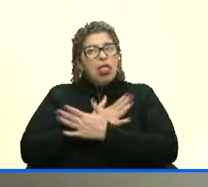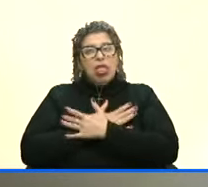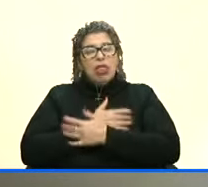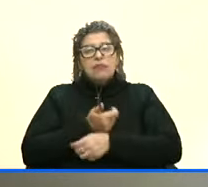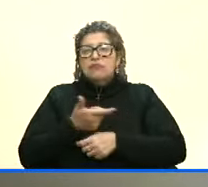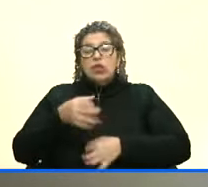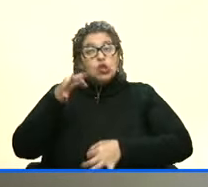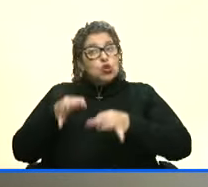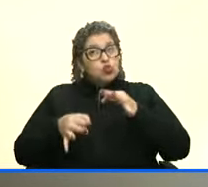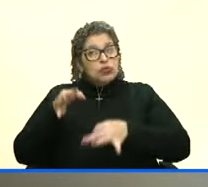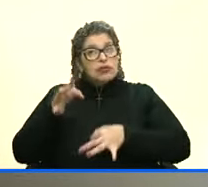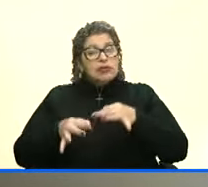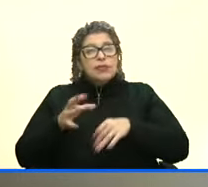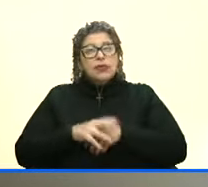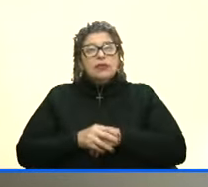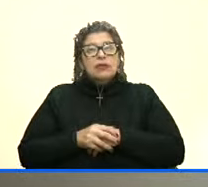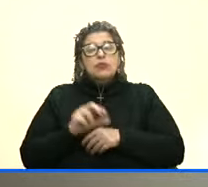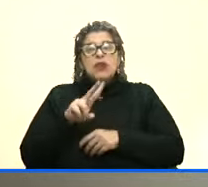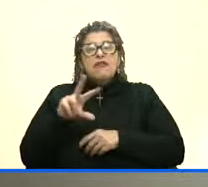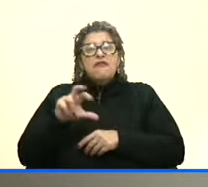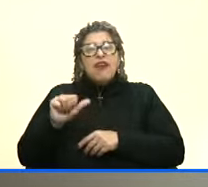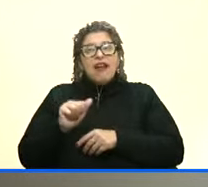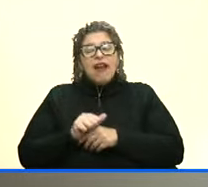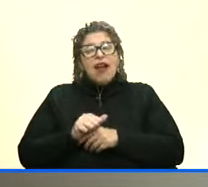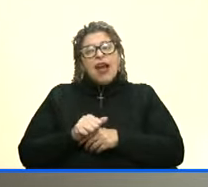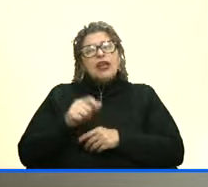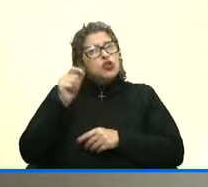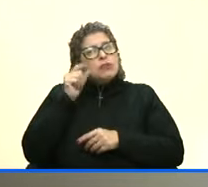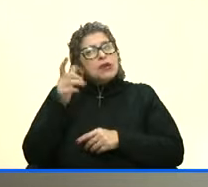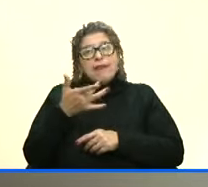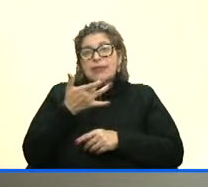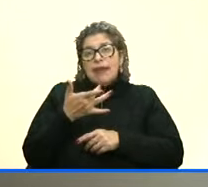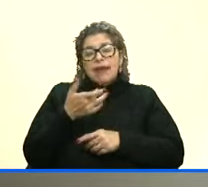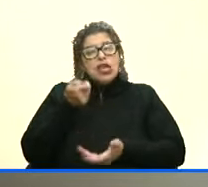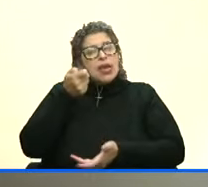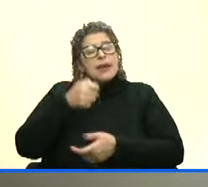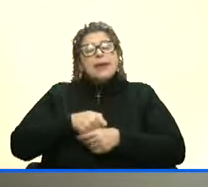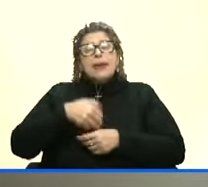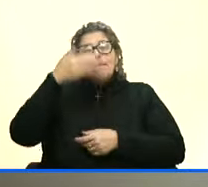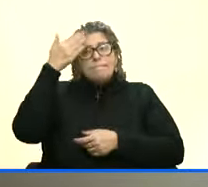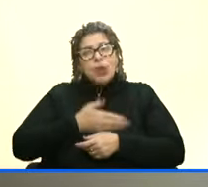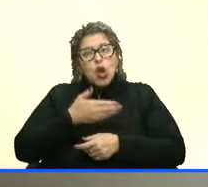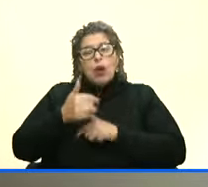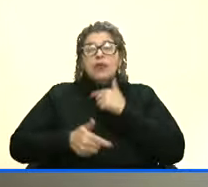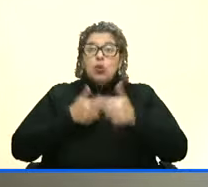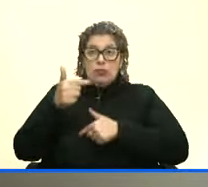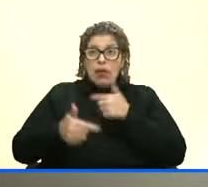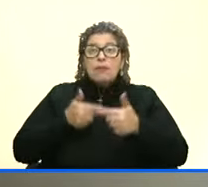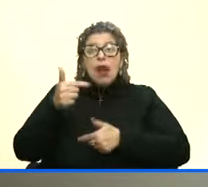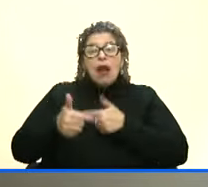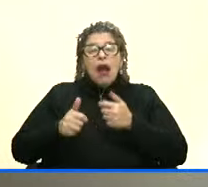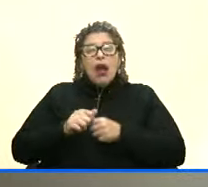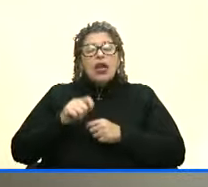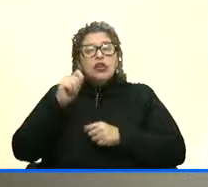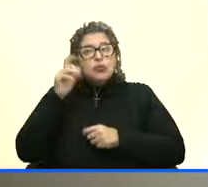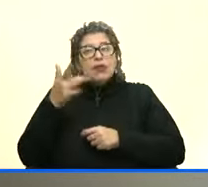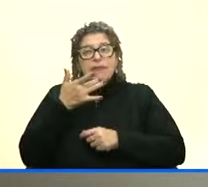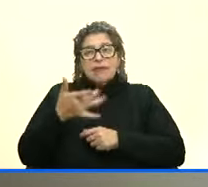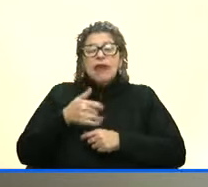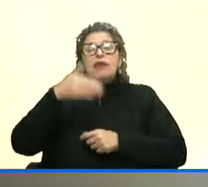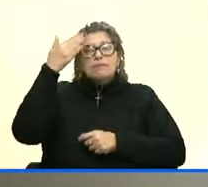conseguir judicialmente uma vaga em meio turno, até que comprove que consiga um emprego de turno integral